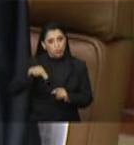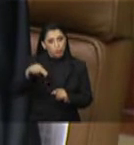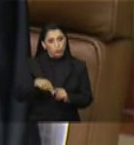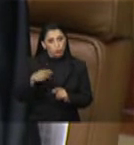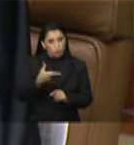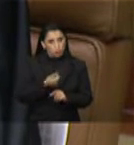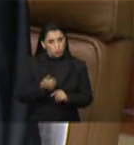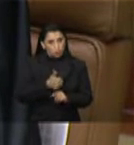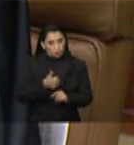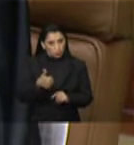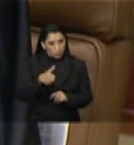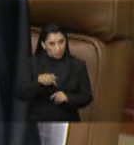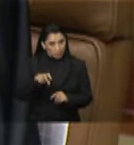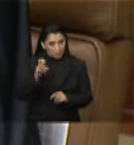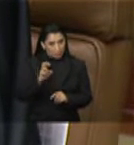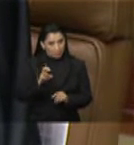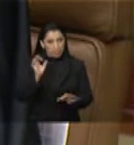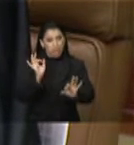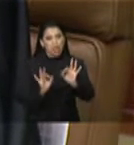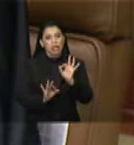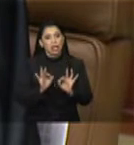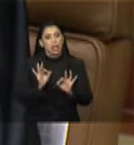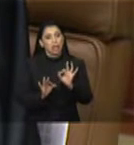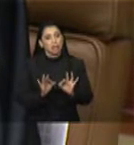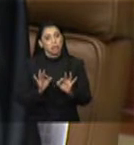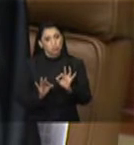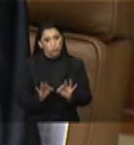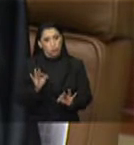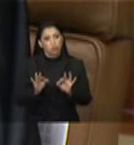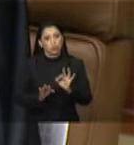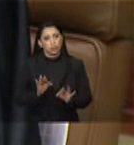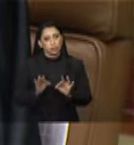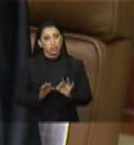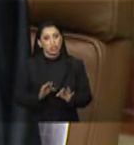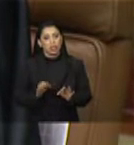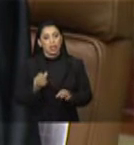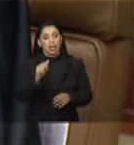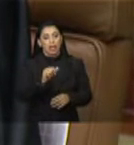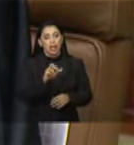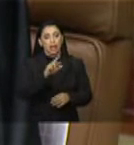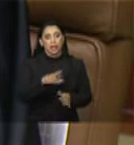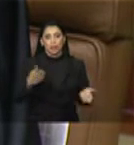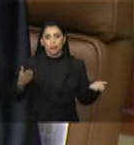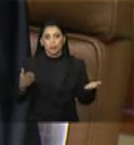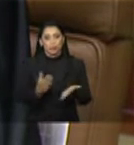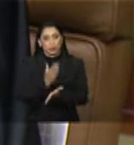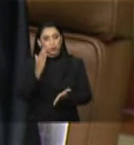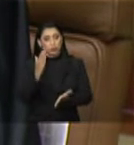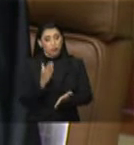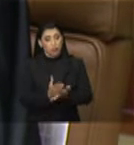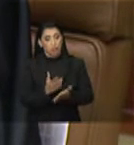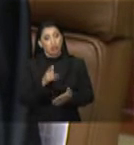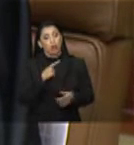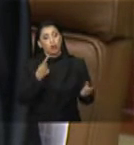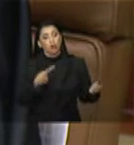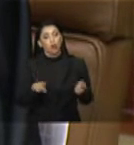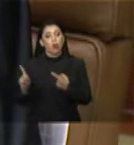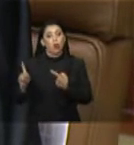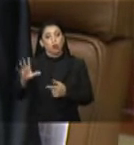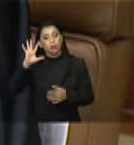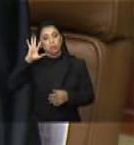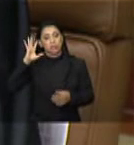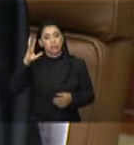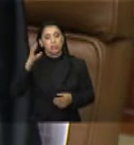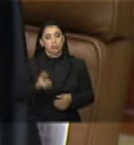joguei procedente são rescisória desconstituindo a corda impugnada contra essa decisão